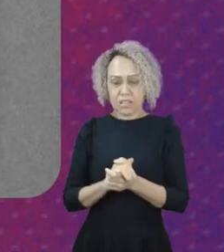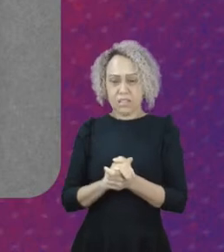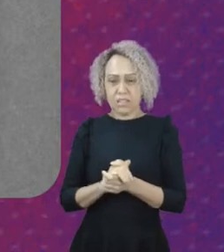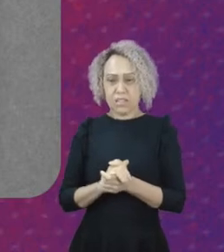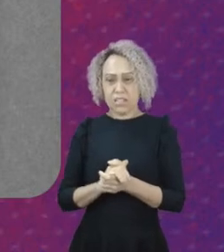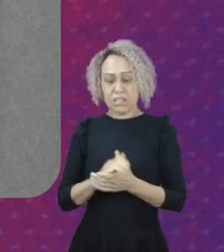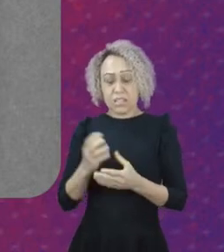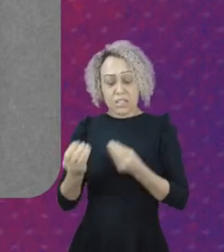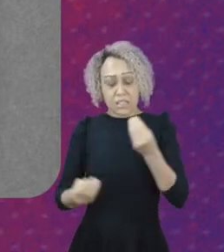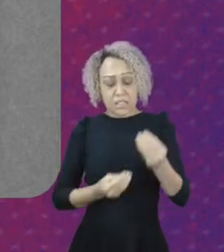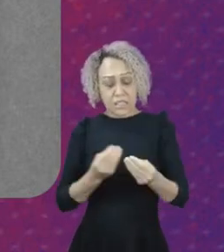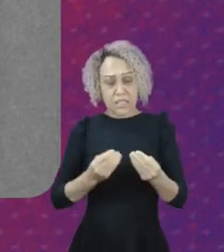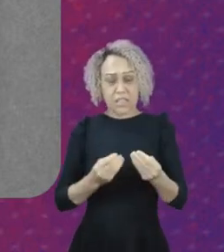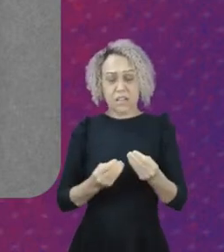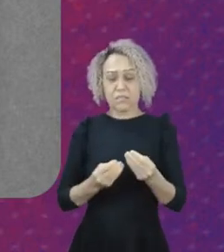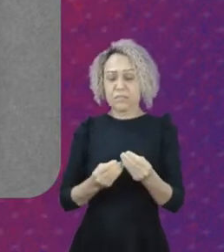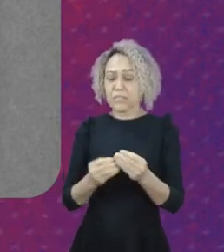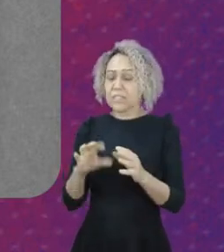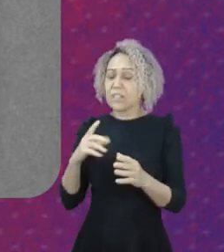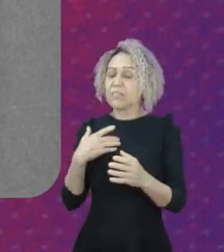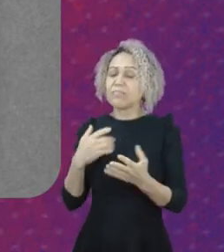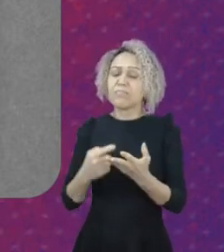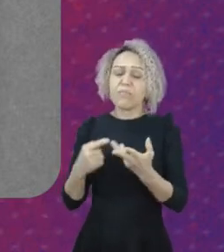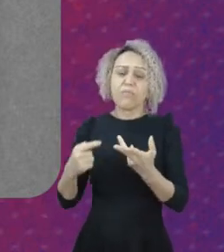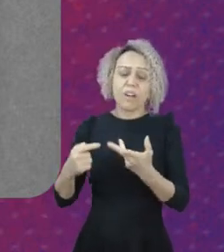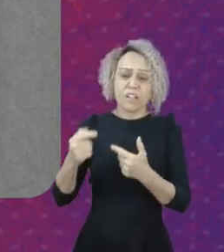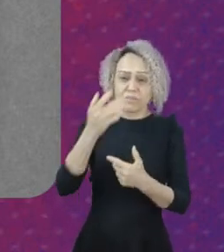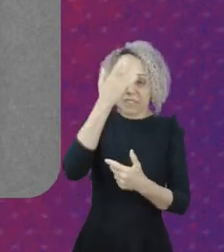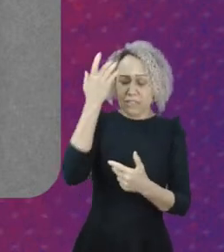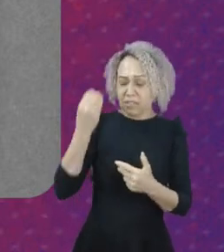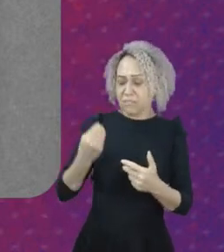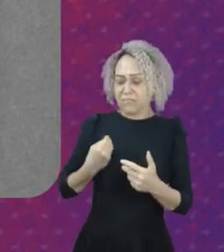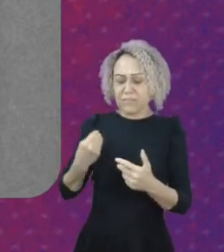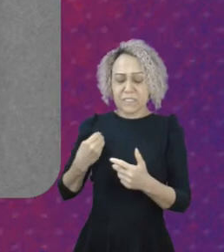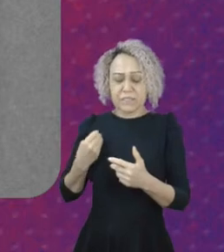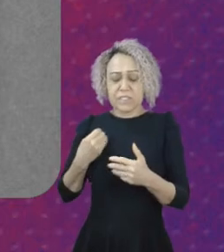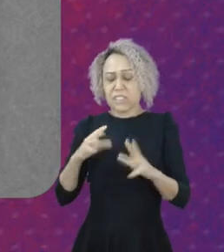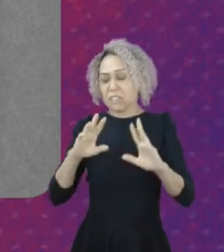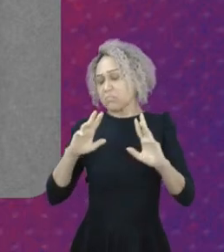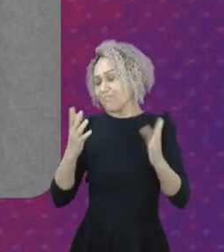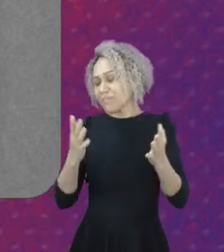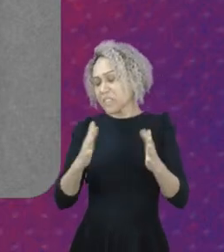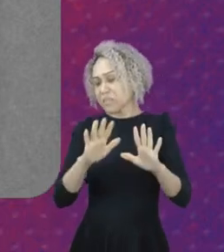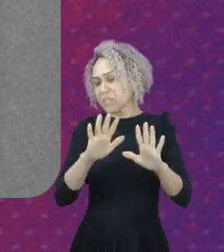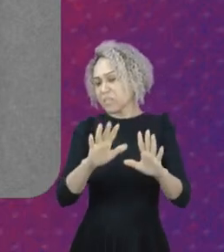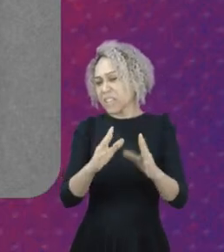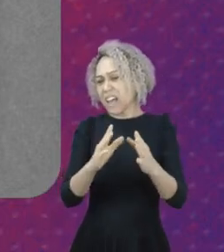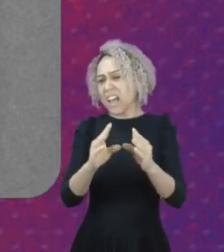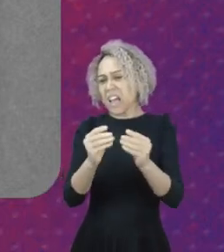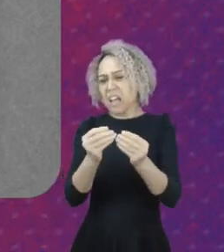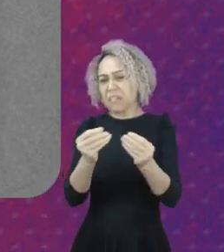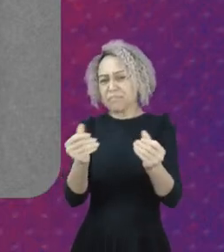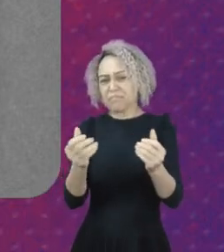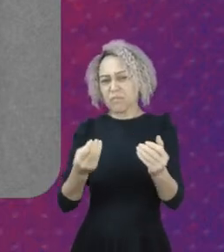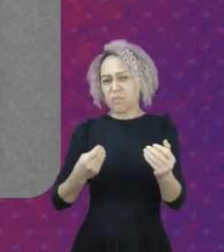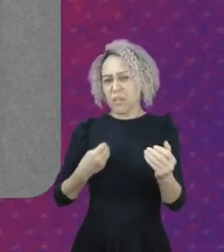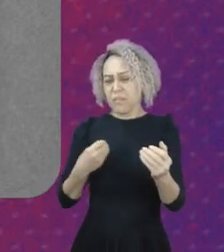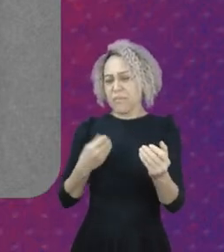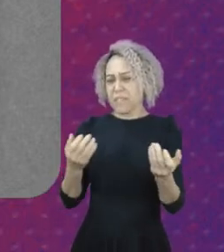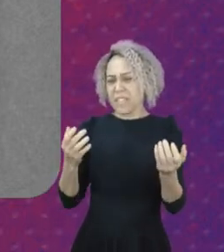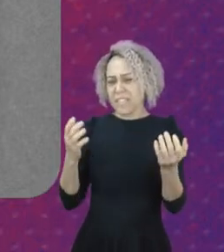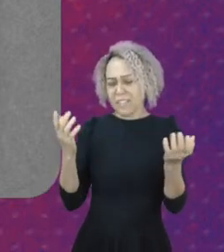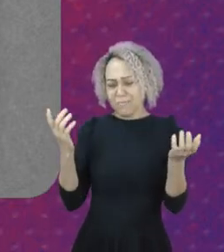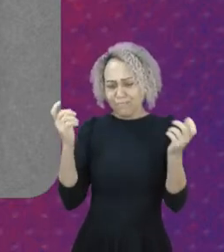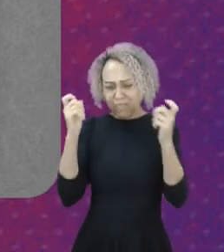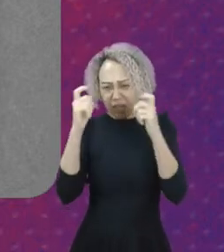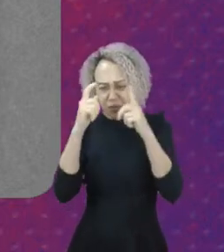vidas submersas no esquecimento no qual se anula a massa da humanidade. E aí, desse silêncio, né, que a gente